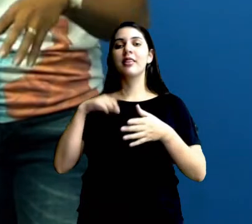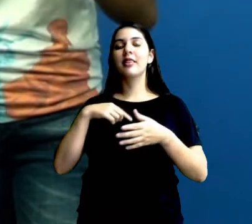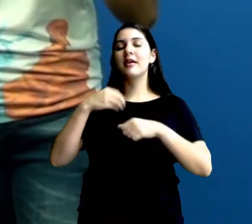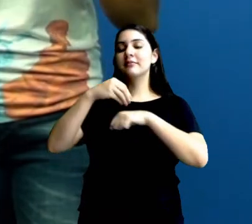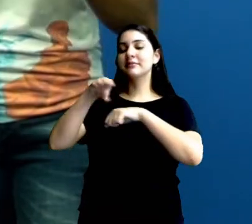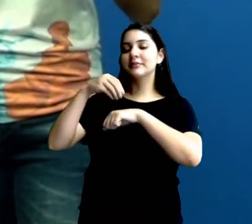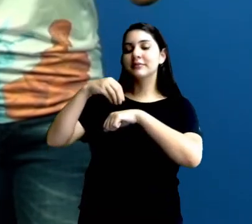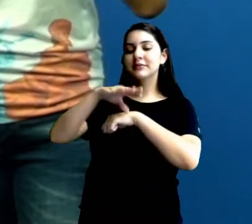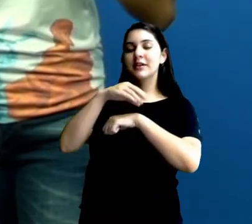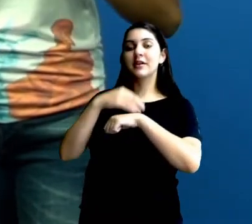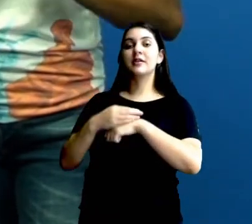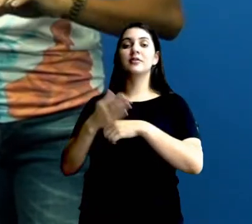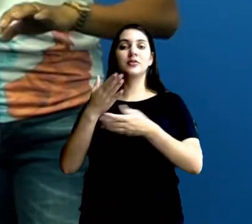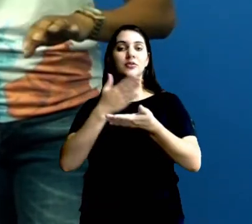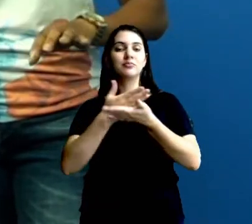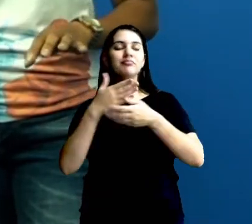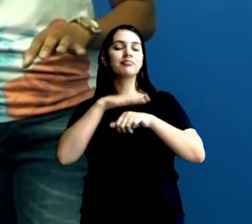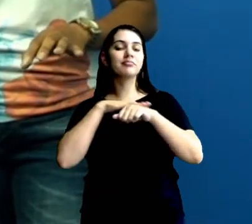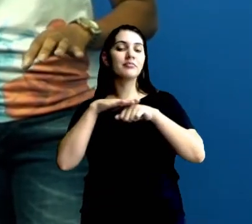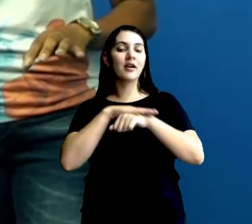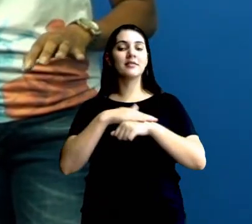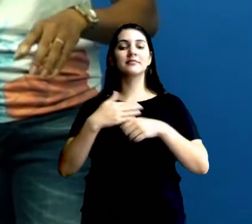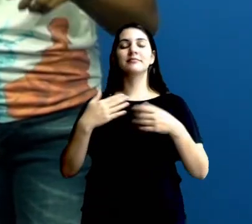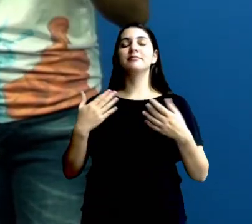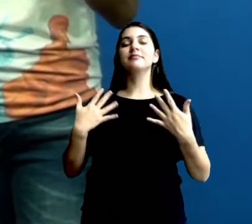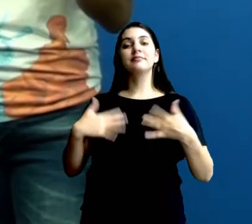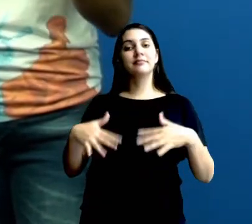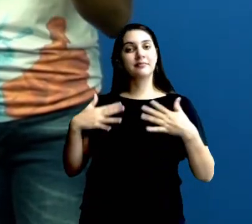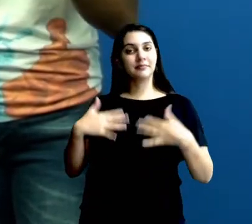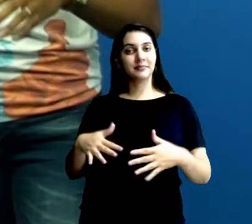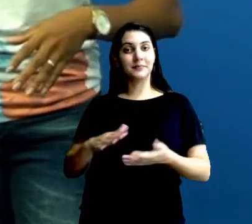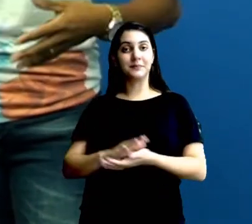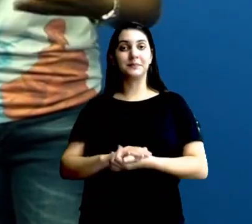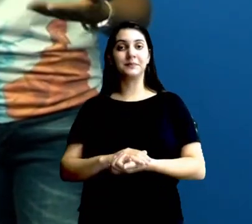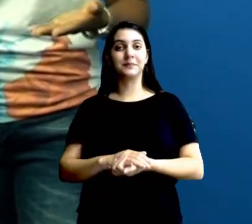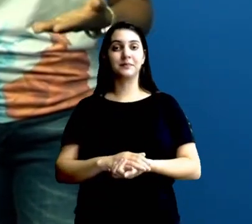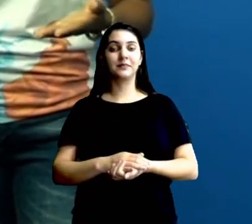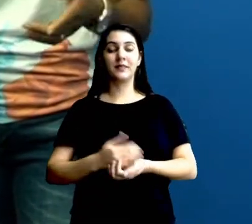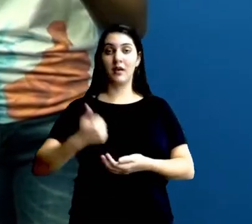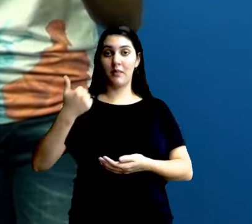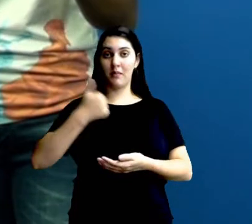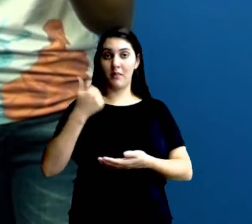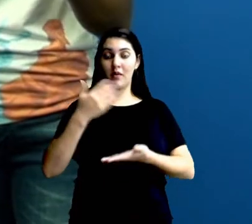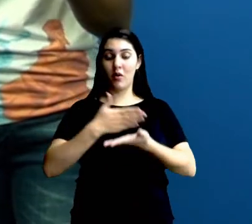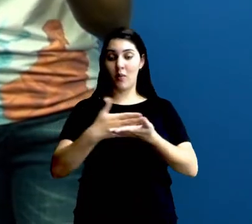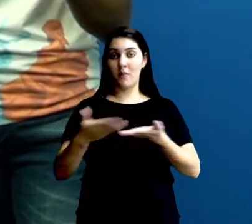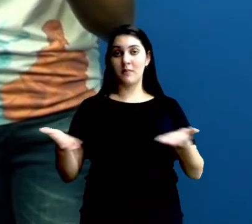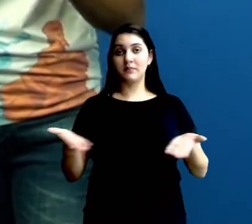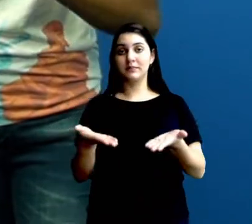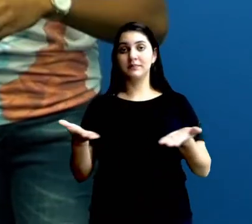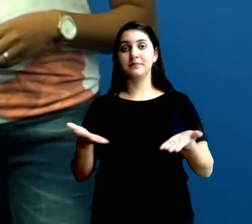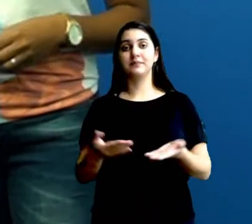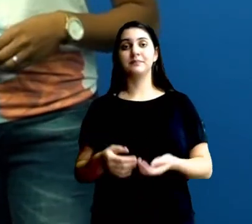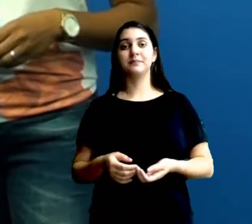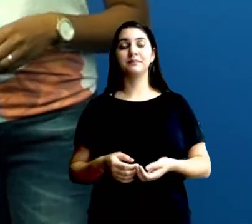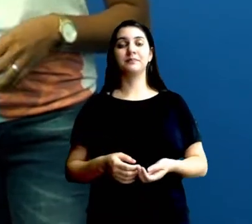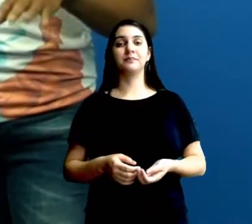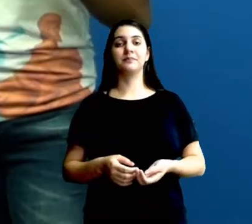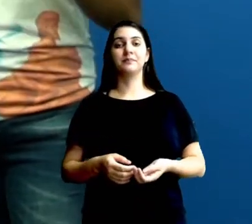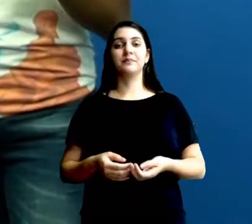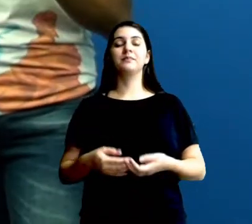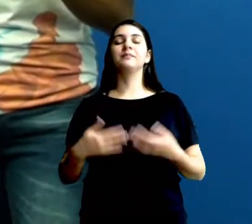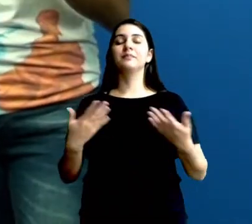dicas ali e você conversa tranquilamente. Bom, primeiro passo a gente vai dar agora. Então vamos